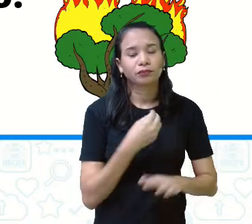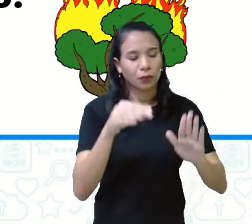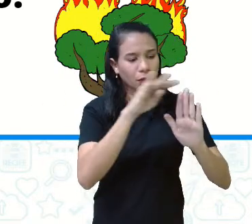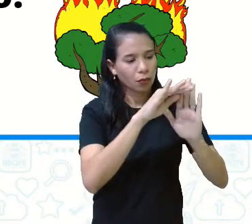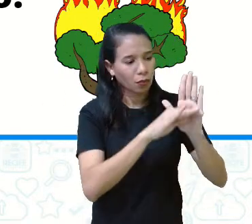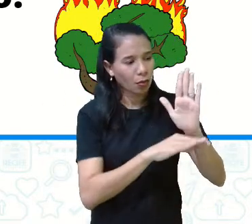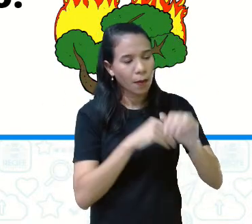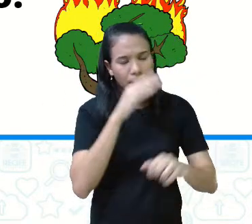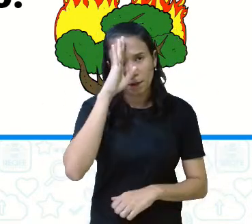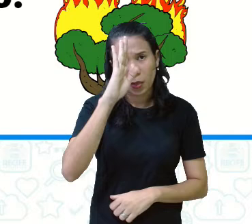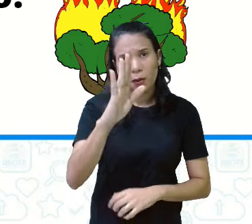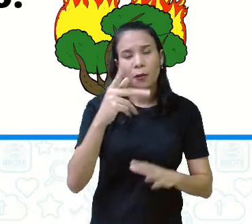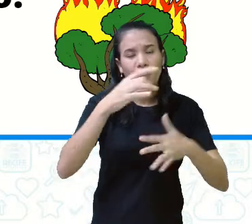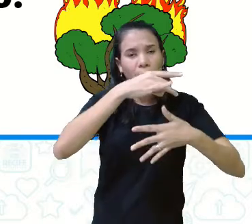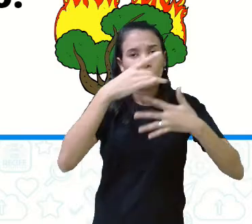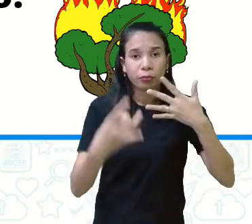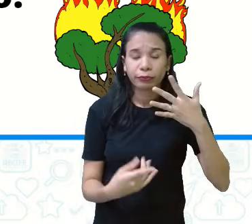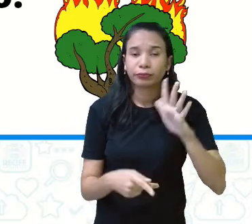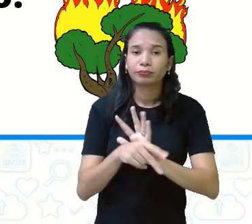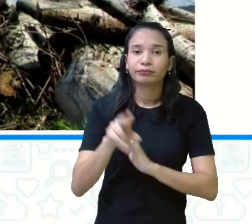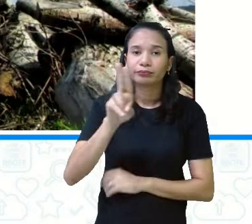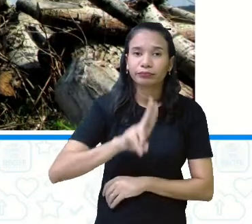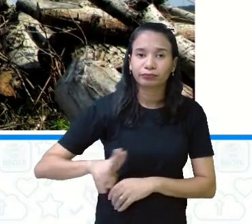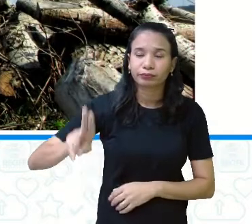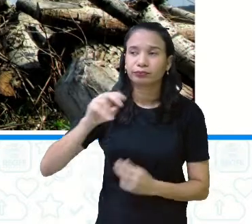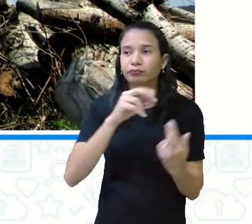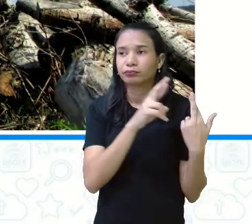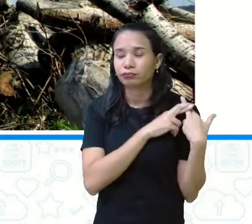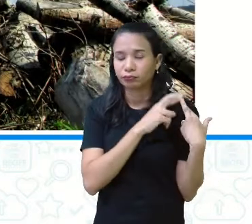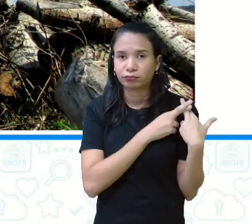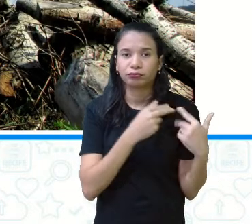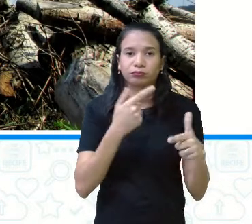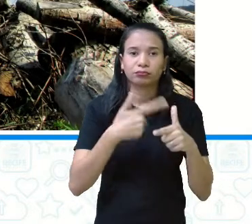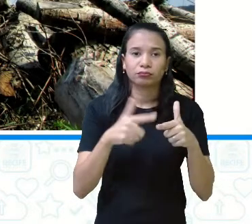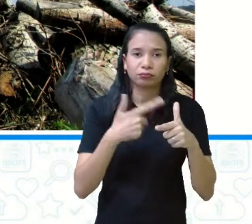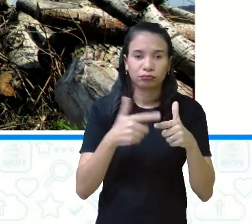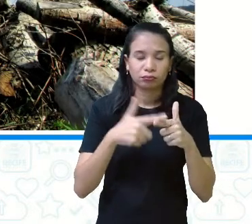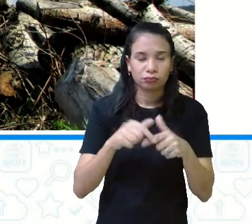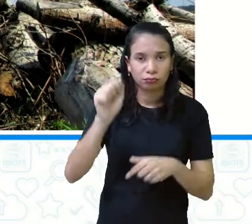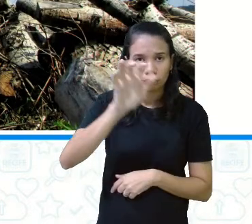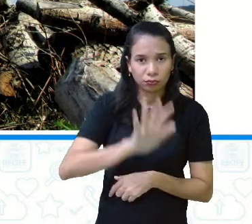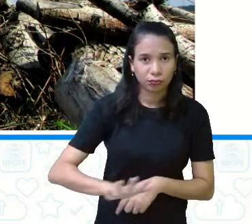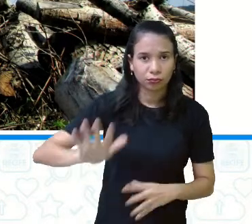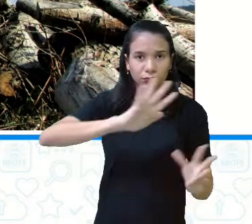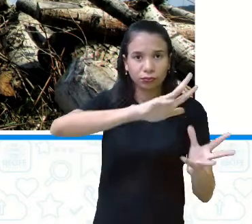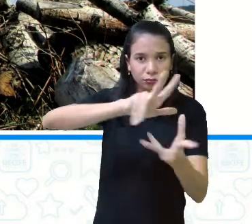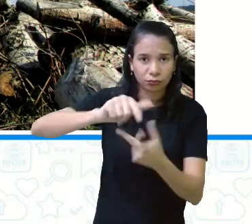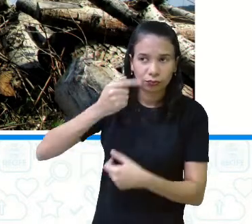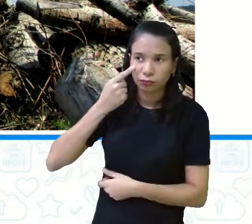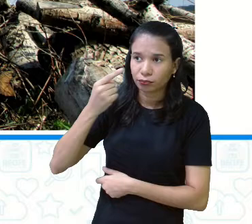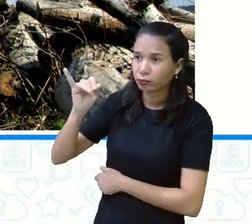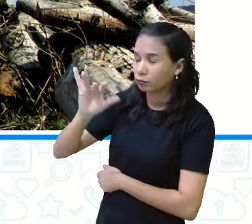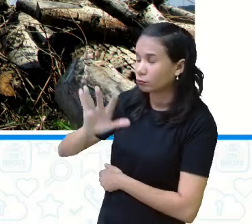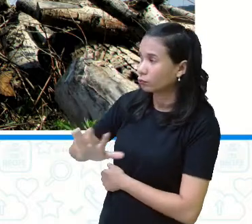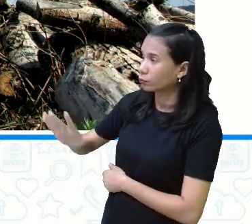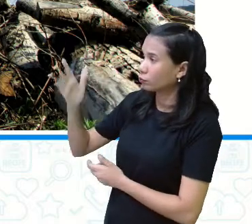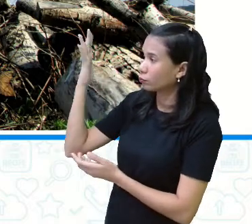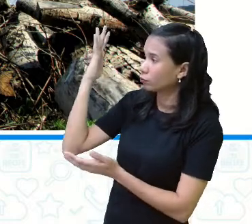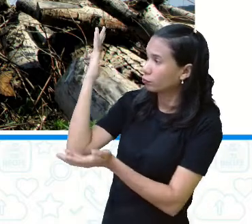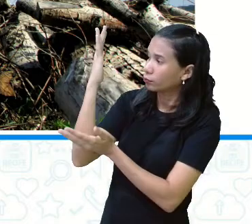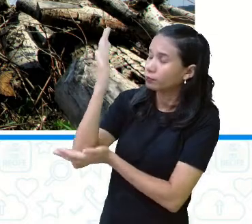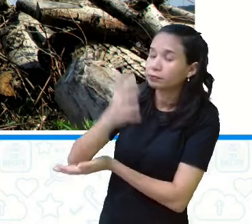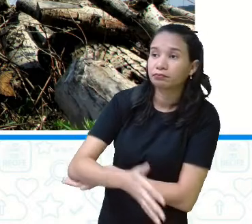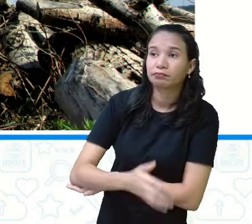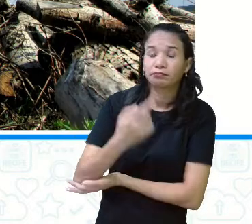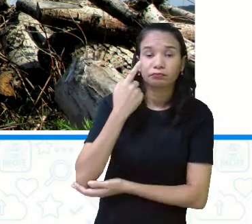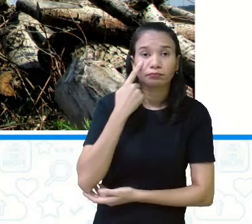dos principais elementos causadores desse problema climático. Estamos vendo aí a imagem do desmatamento.